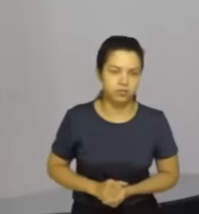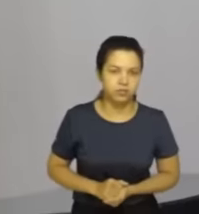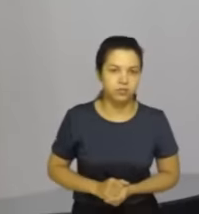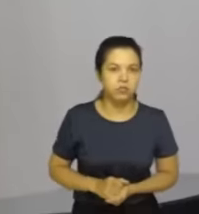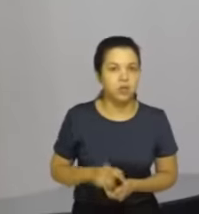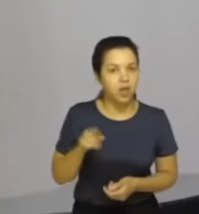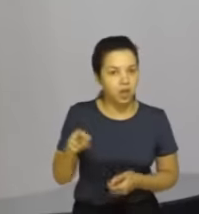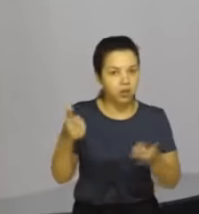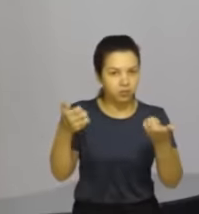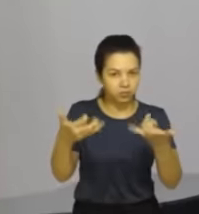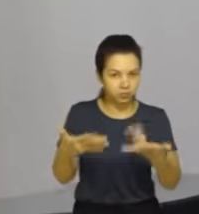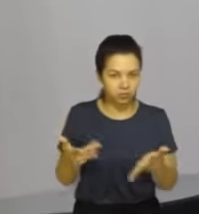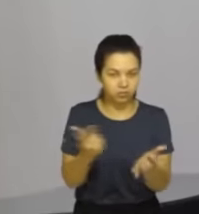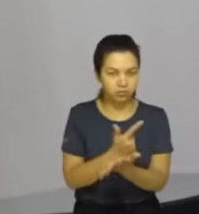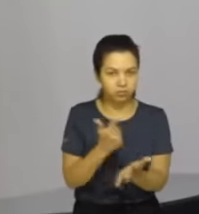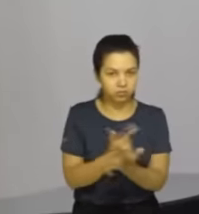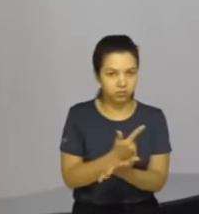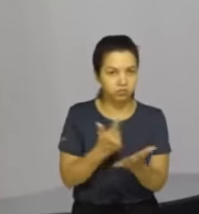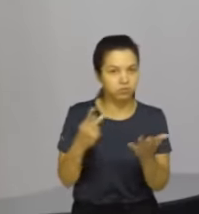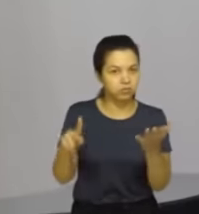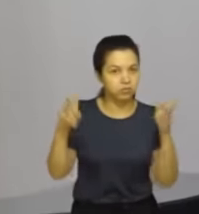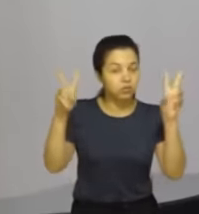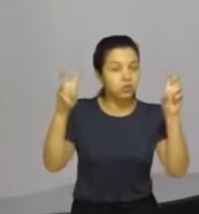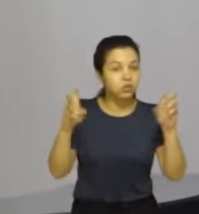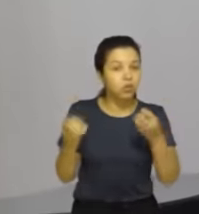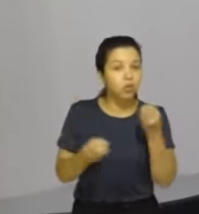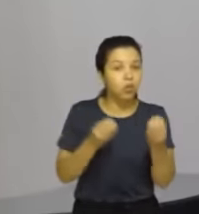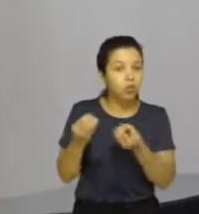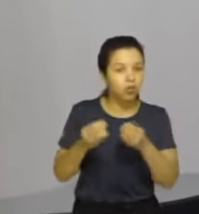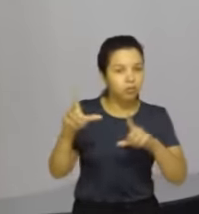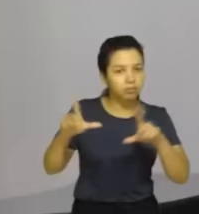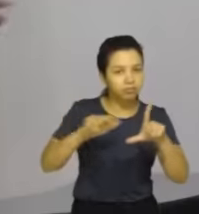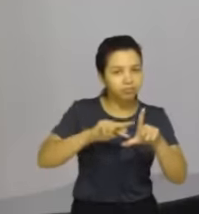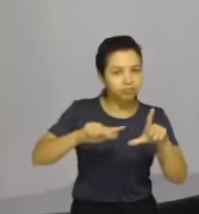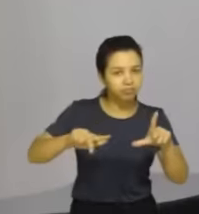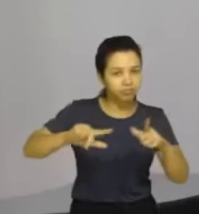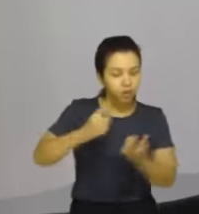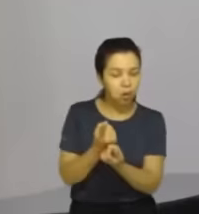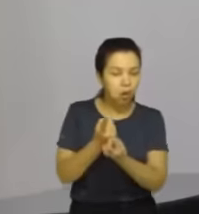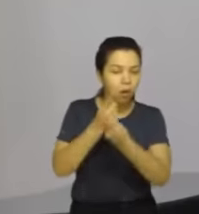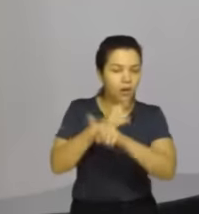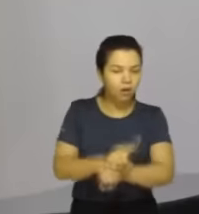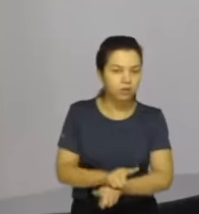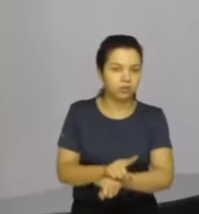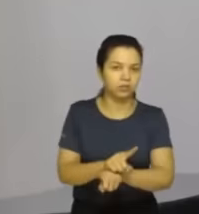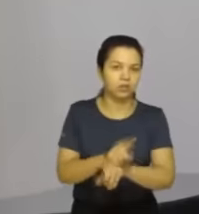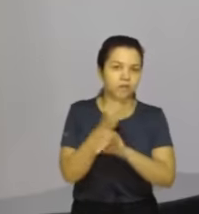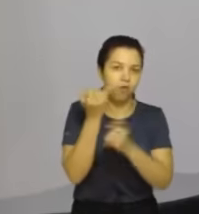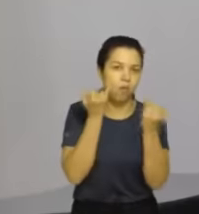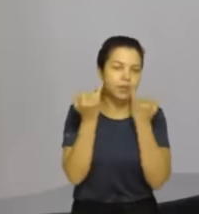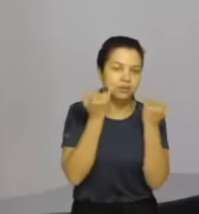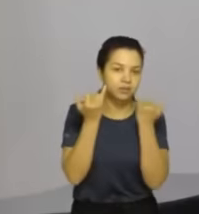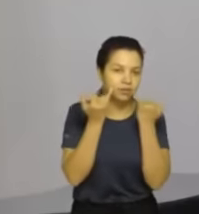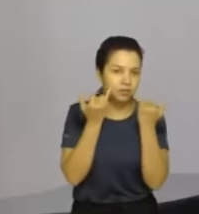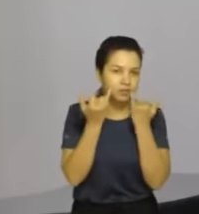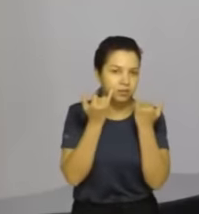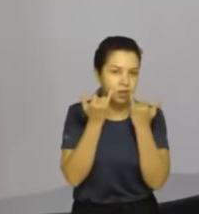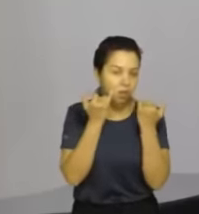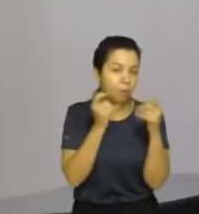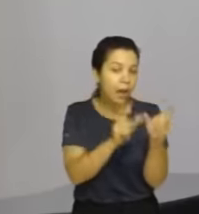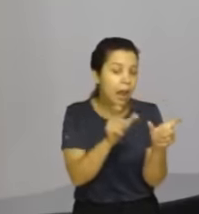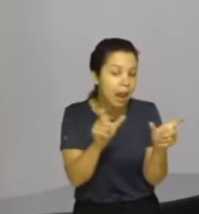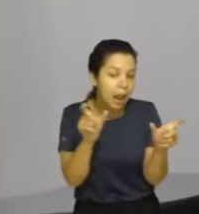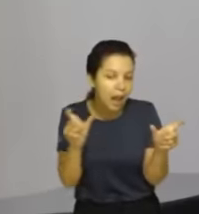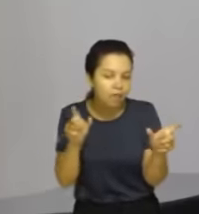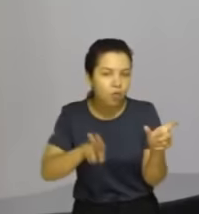Rosa fala em seu livro sobre como a imprensa distorce certos fatos ou usa certas palavras para